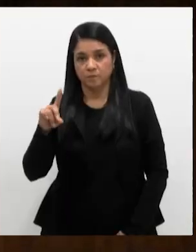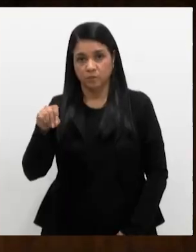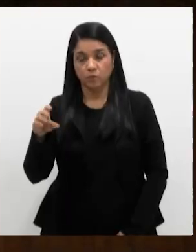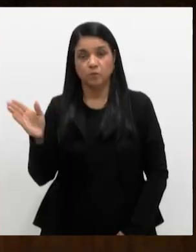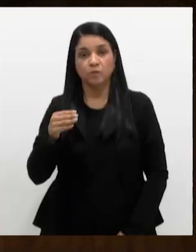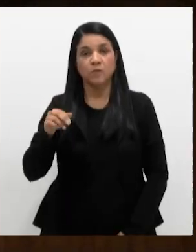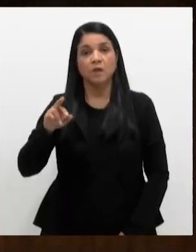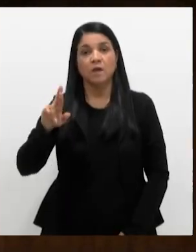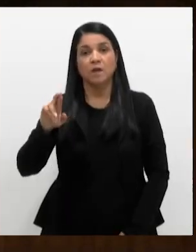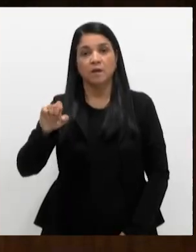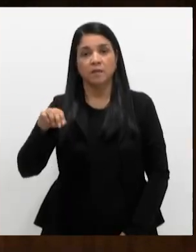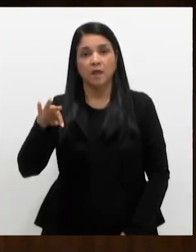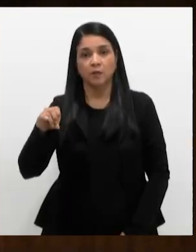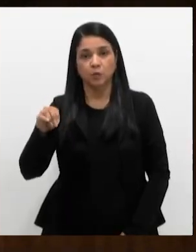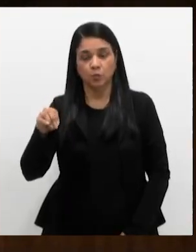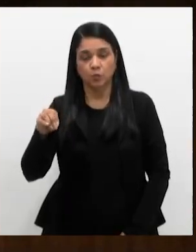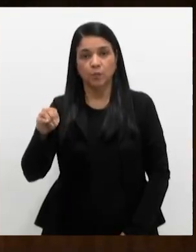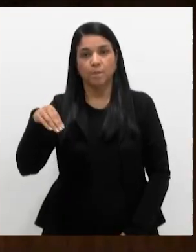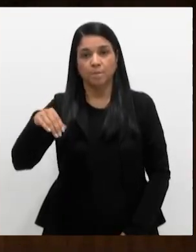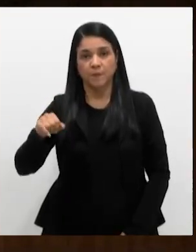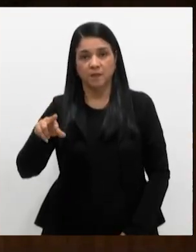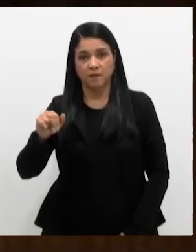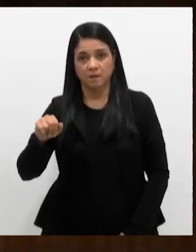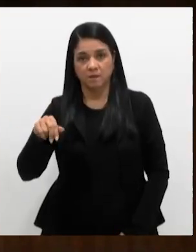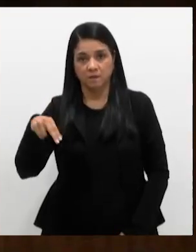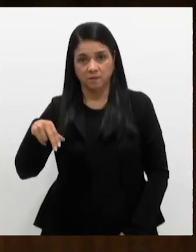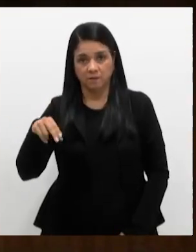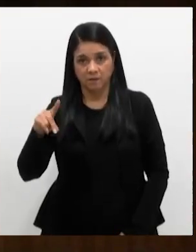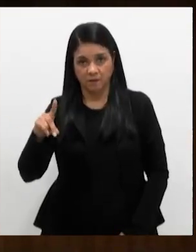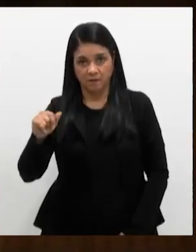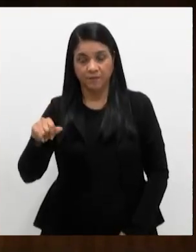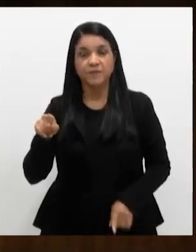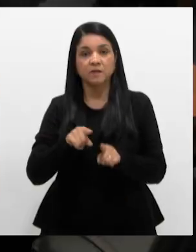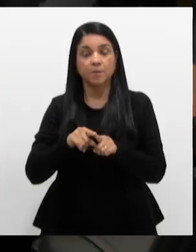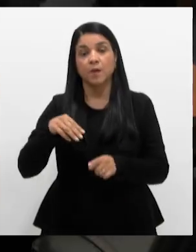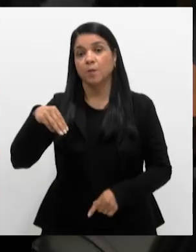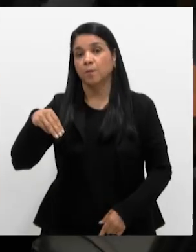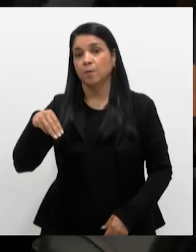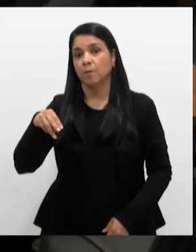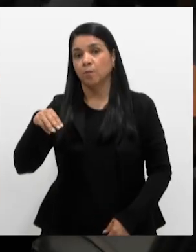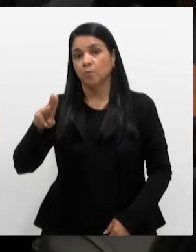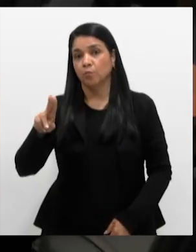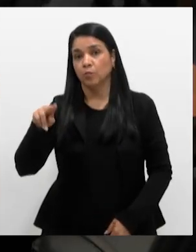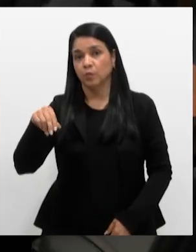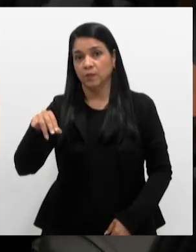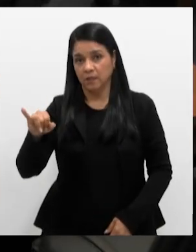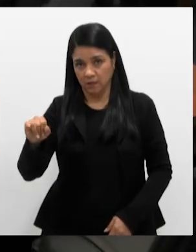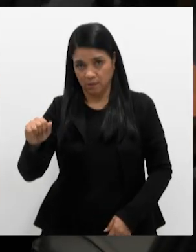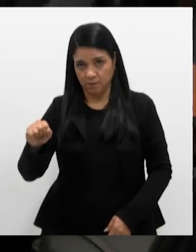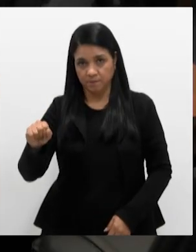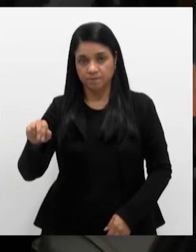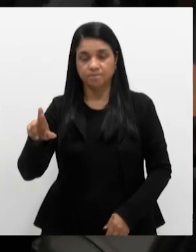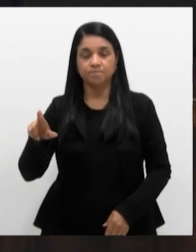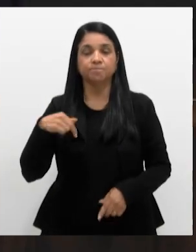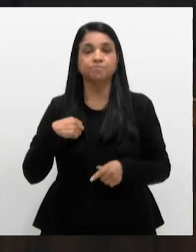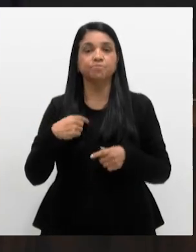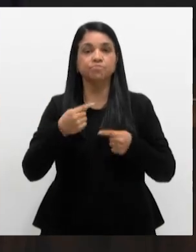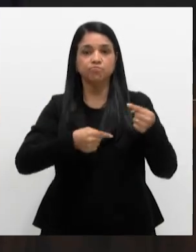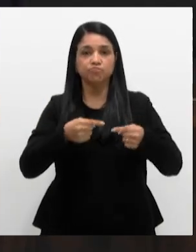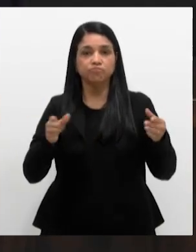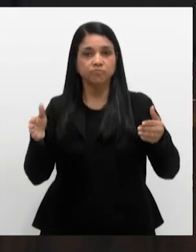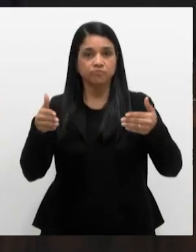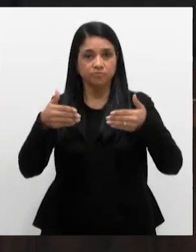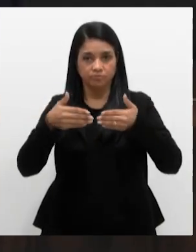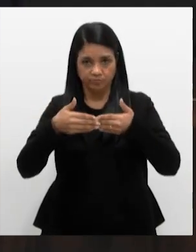nosso príncipe Munir. Munir. Ok. Príncipe do cinema nacional. Ok. Não havendo mais quem queira discutir, encerrada